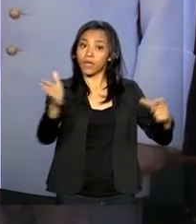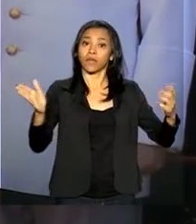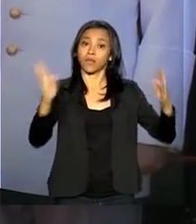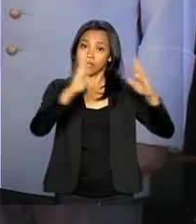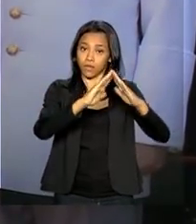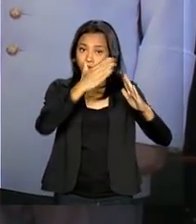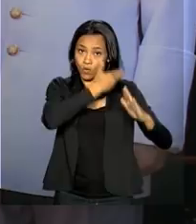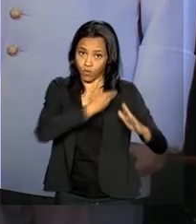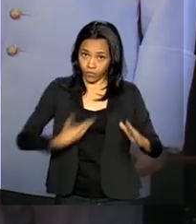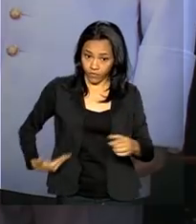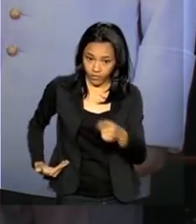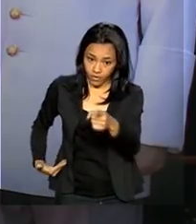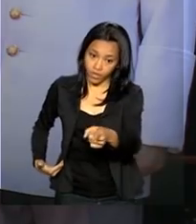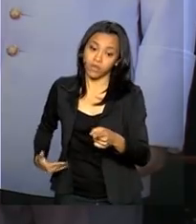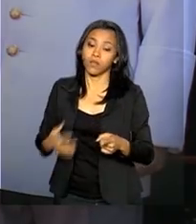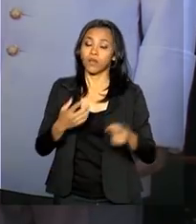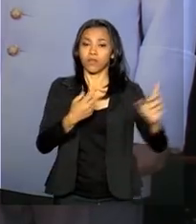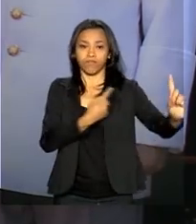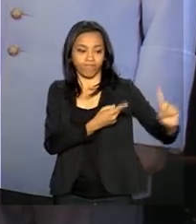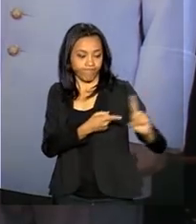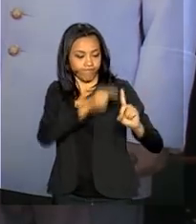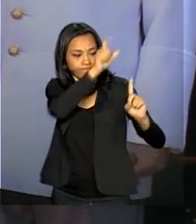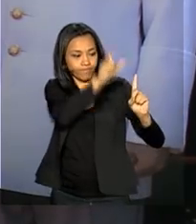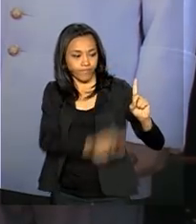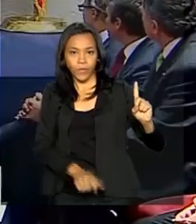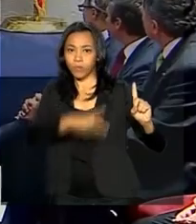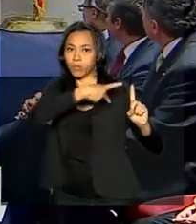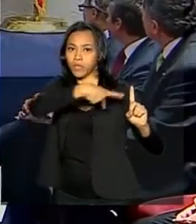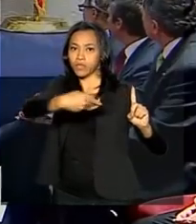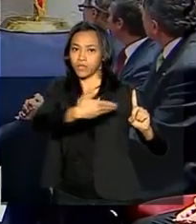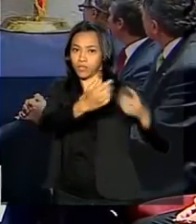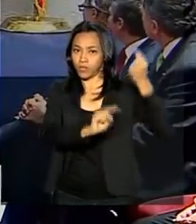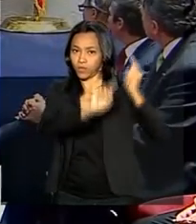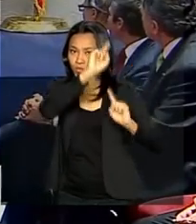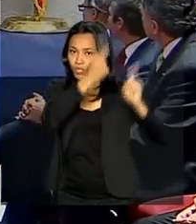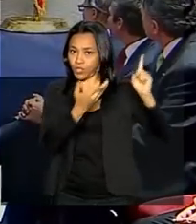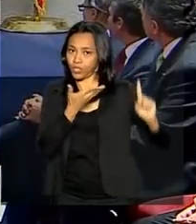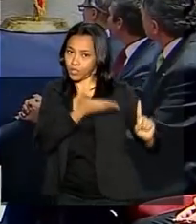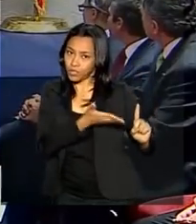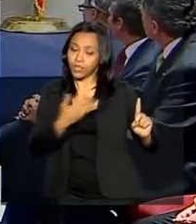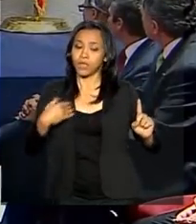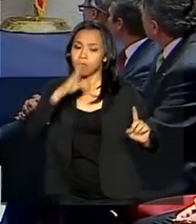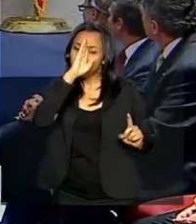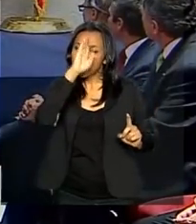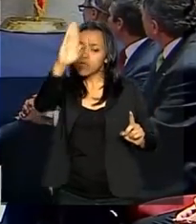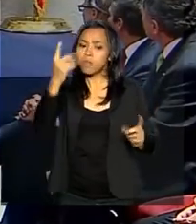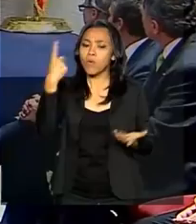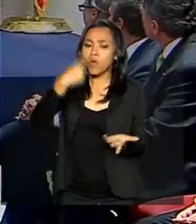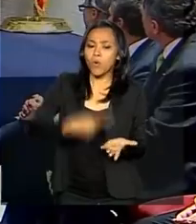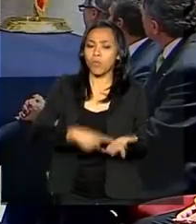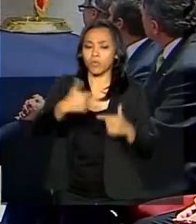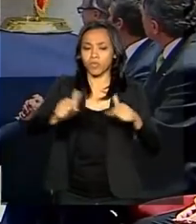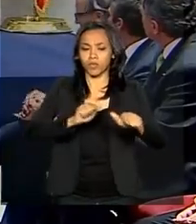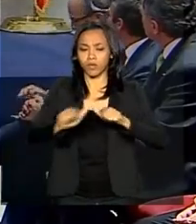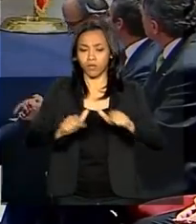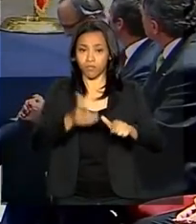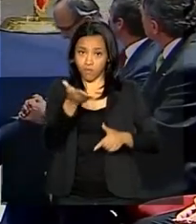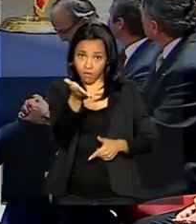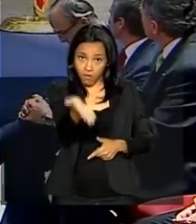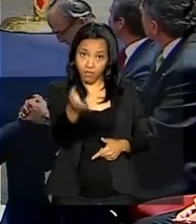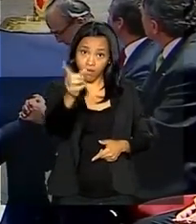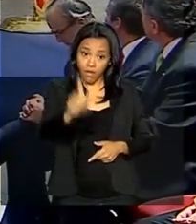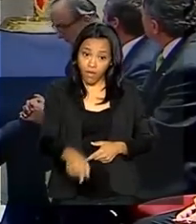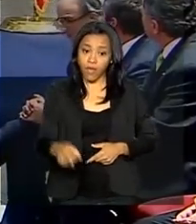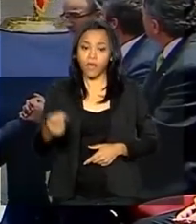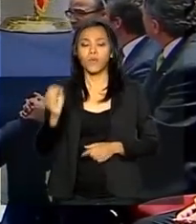mich fo pelo presidente seban pineira a principal agenda da visita de Michel Temer ao Chile foi